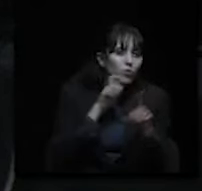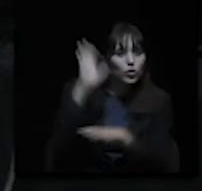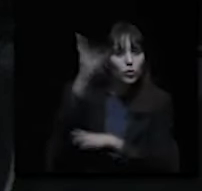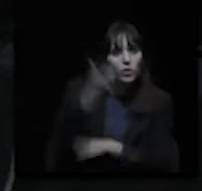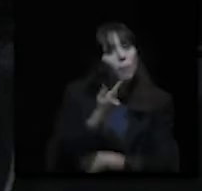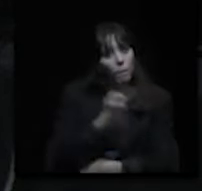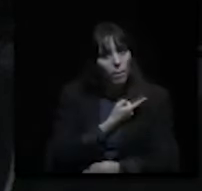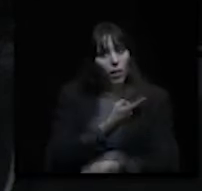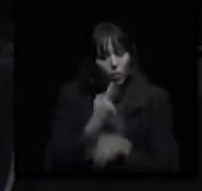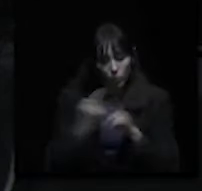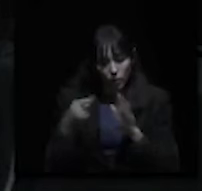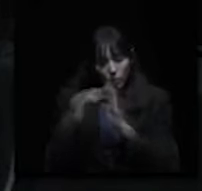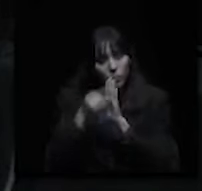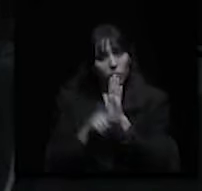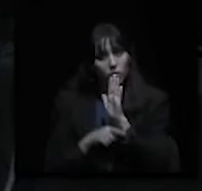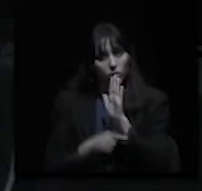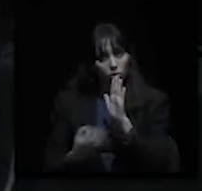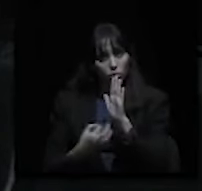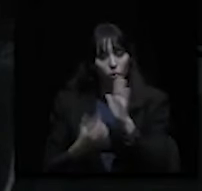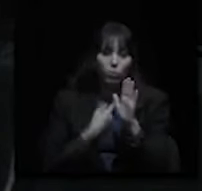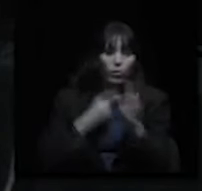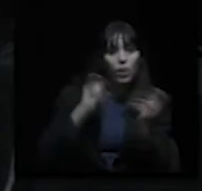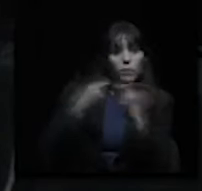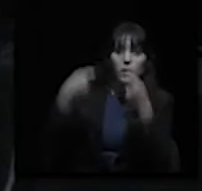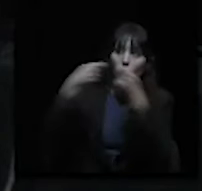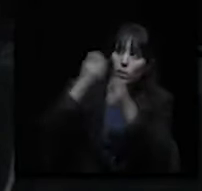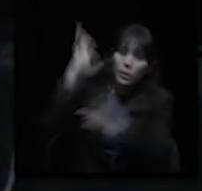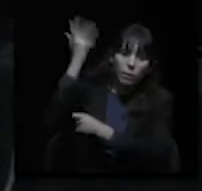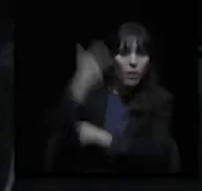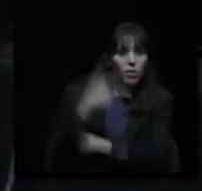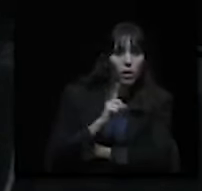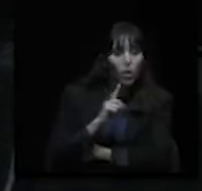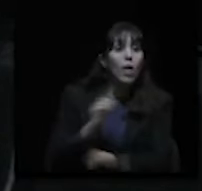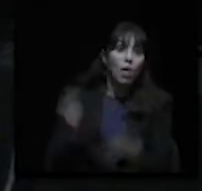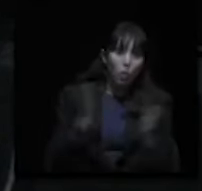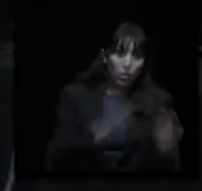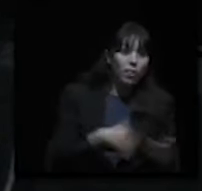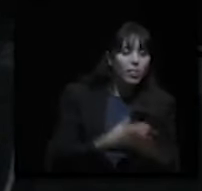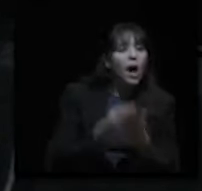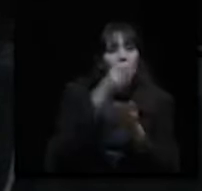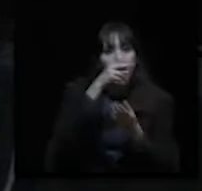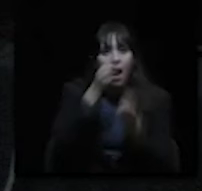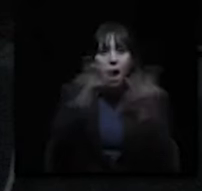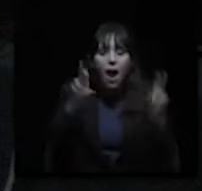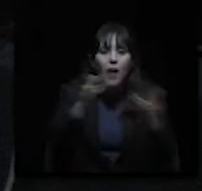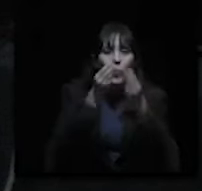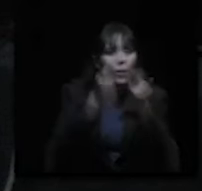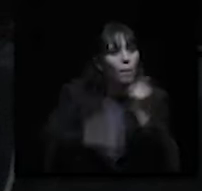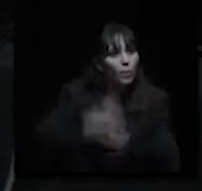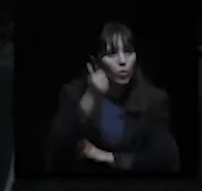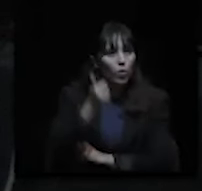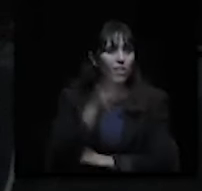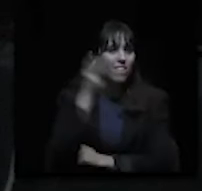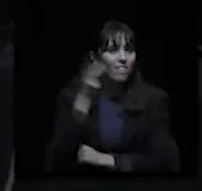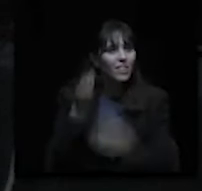porque estas são medidas que são mais do que adaptação às alterações climáticas. Contribuem também para a melhoria da qualidade do ar e para a qualidade de vida de todos